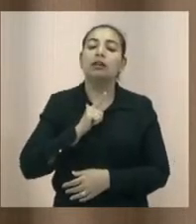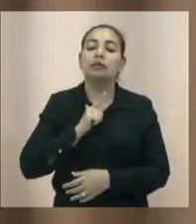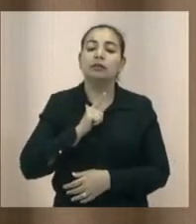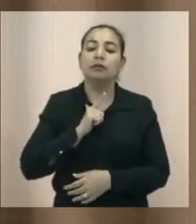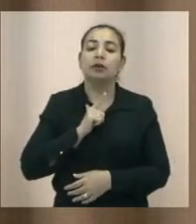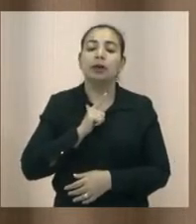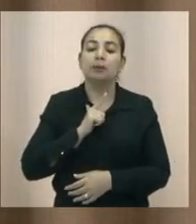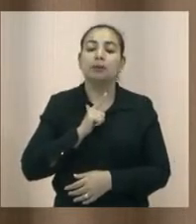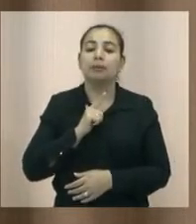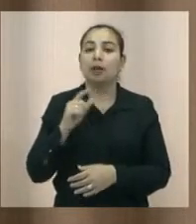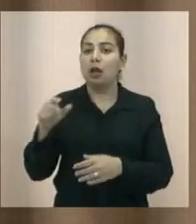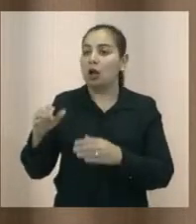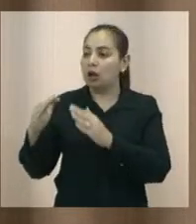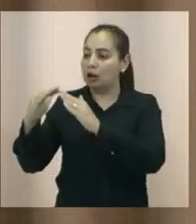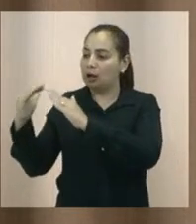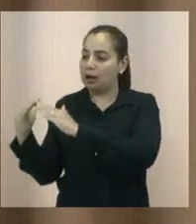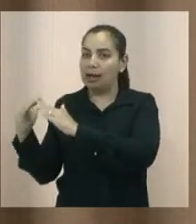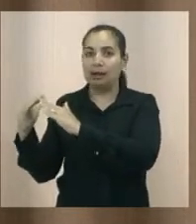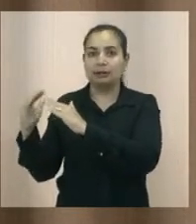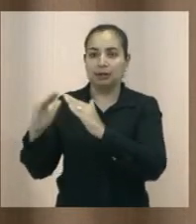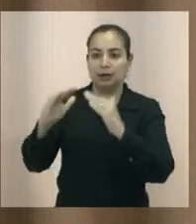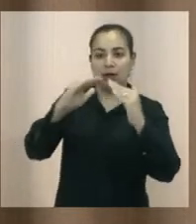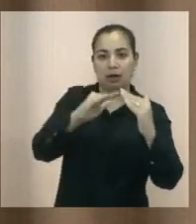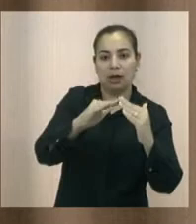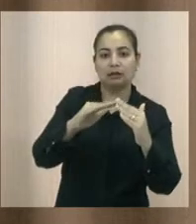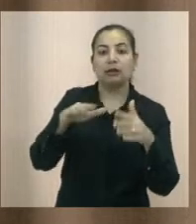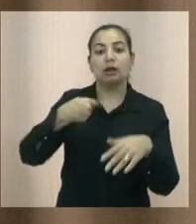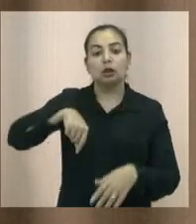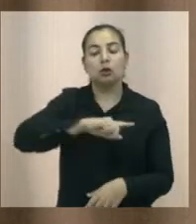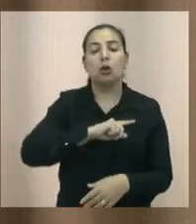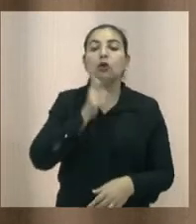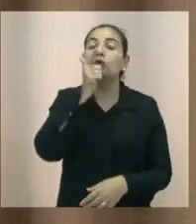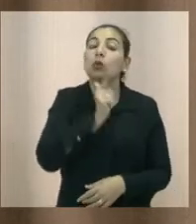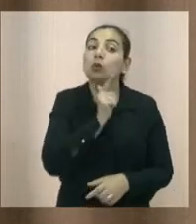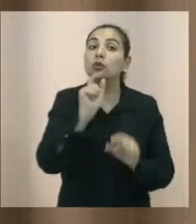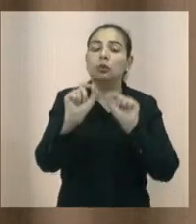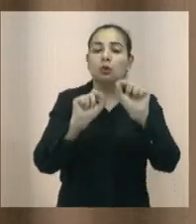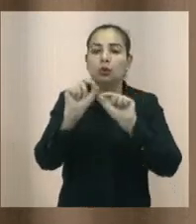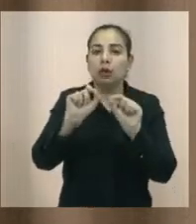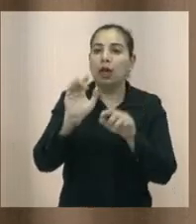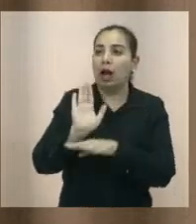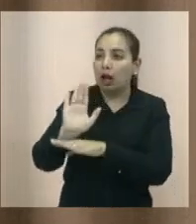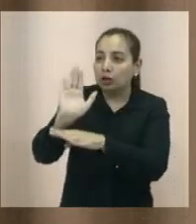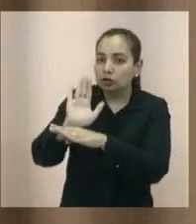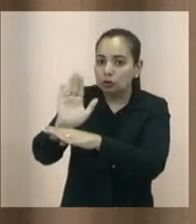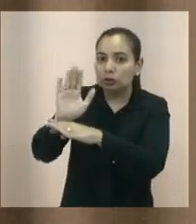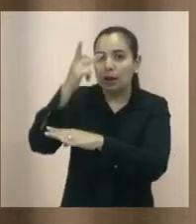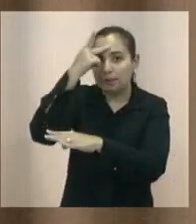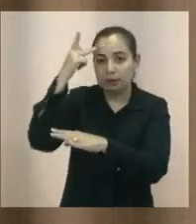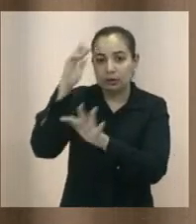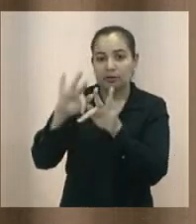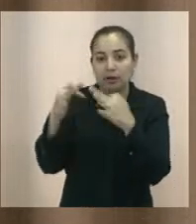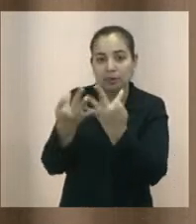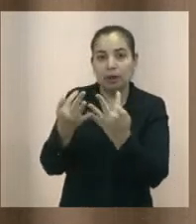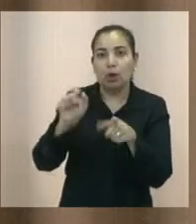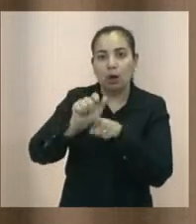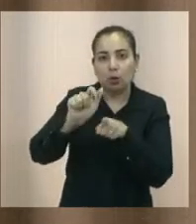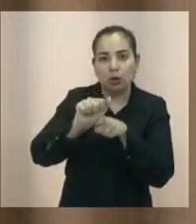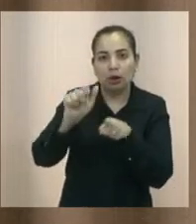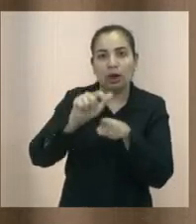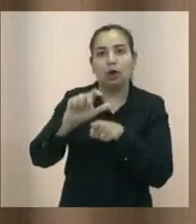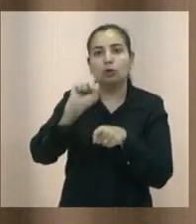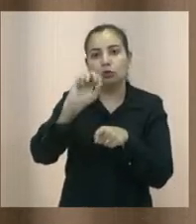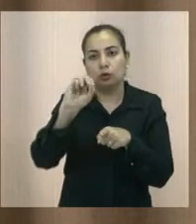na casa ao lado, e a gente conseguiu fazer para essas famílias, não só o aluguel social, como a garantia de